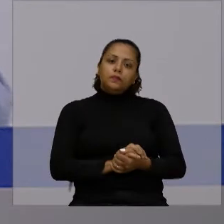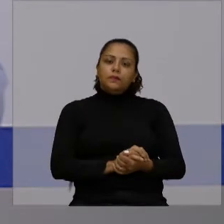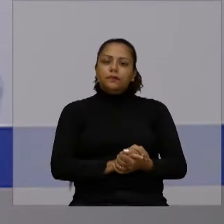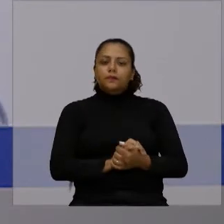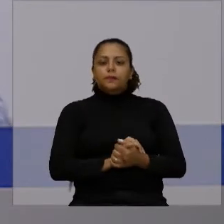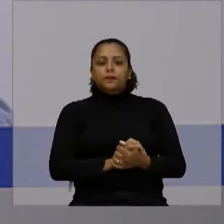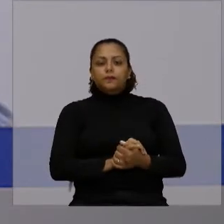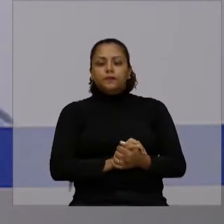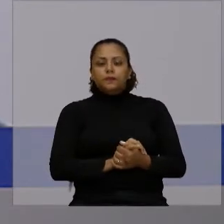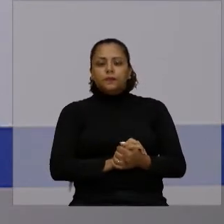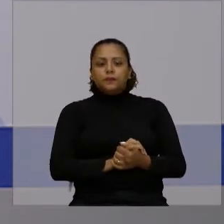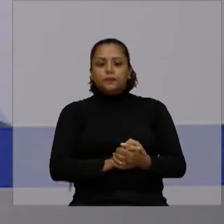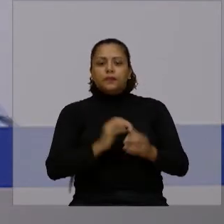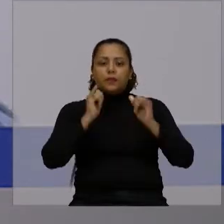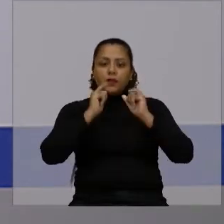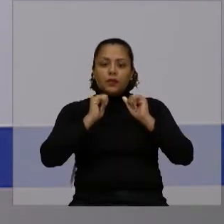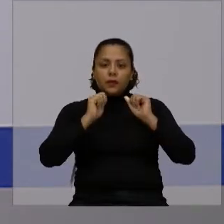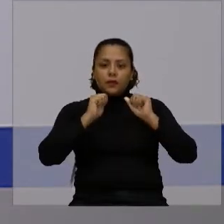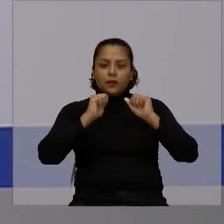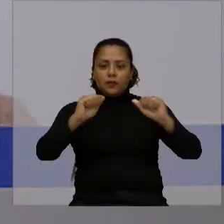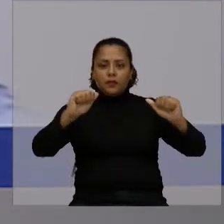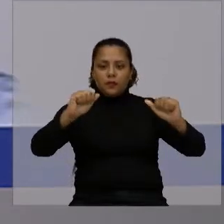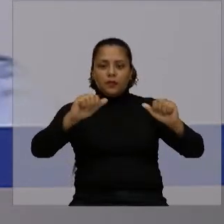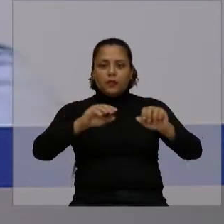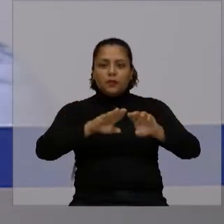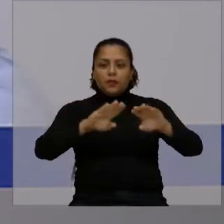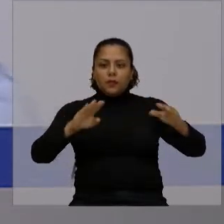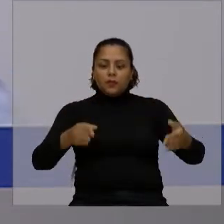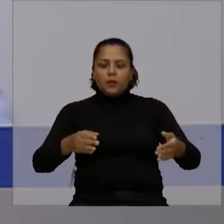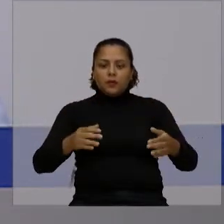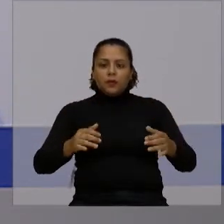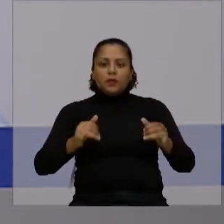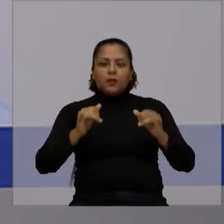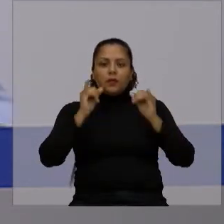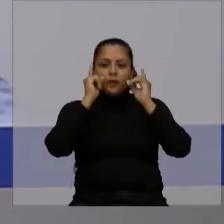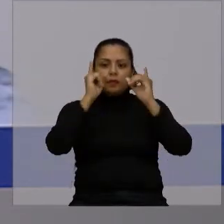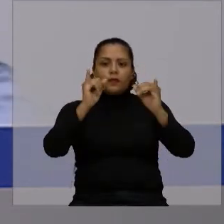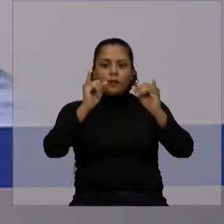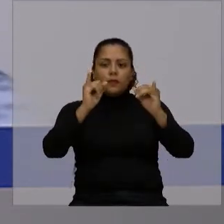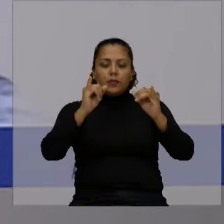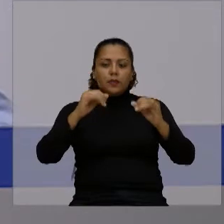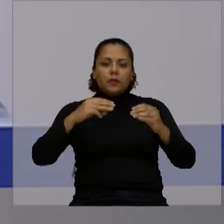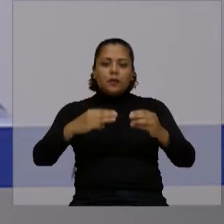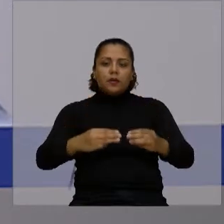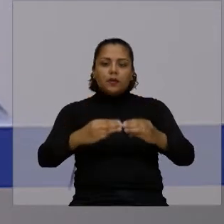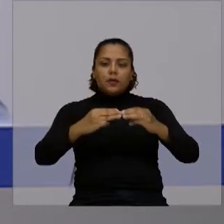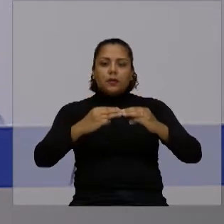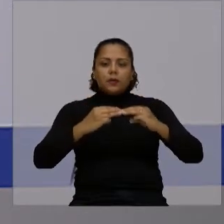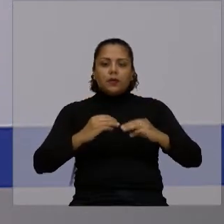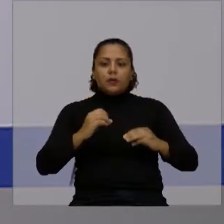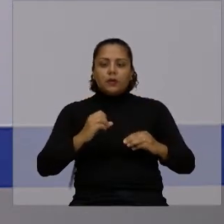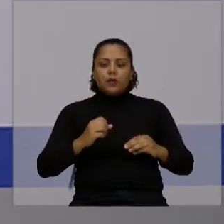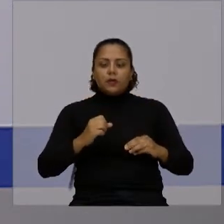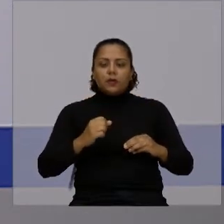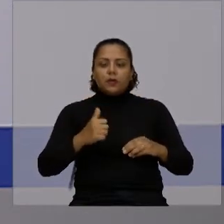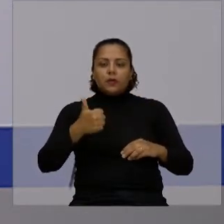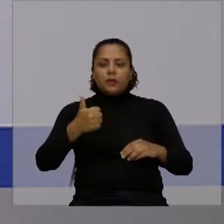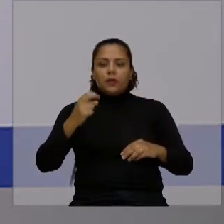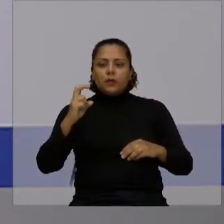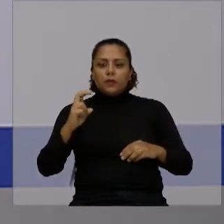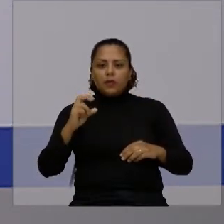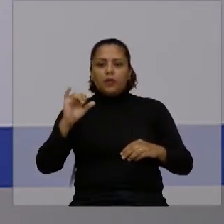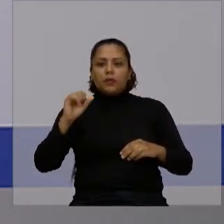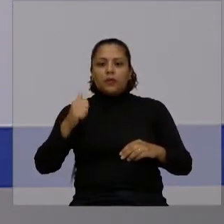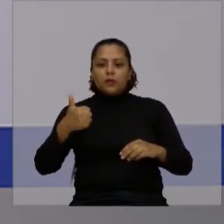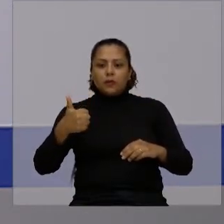A assessoria da mesa informa que a moção 151, relativo ao coronel Osiris Silva, está